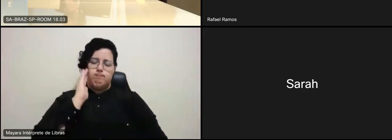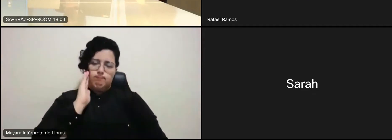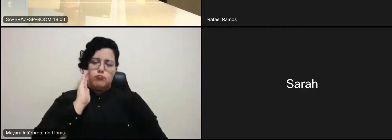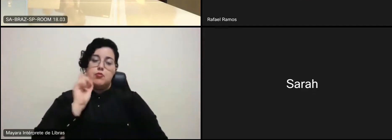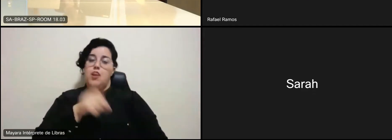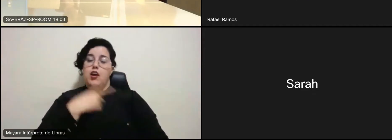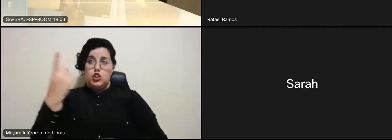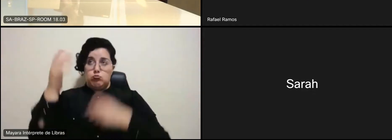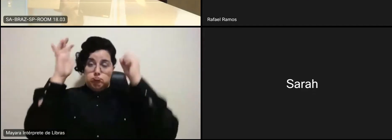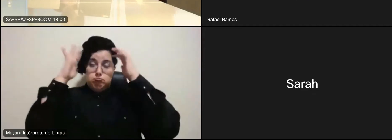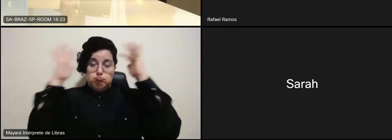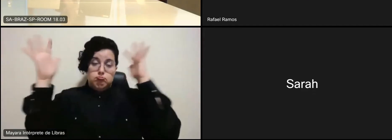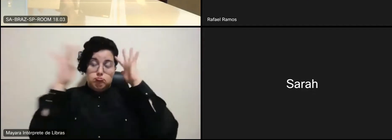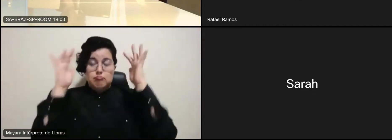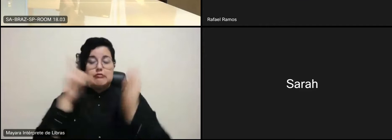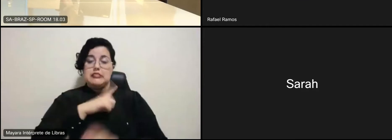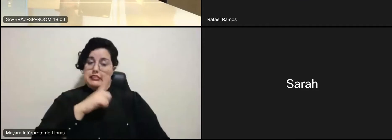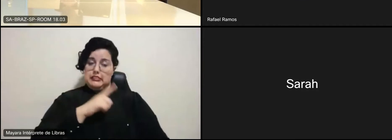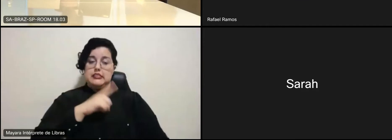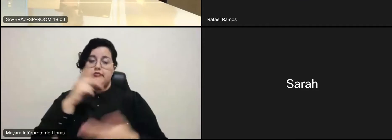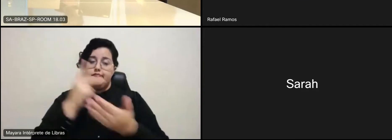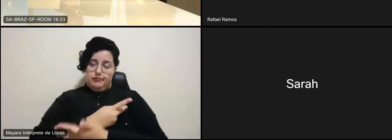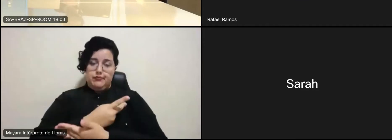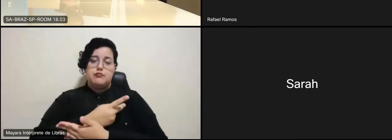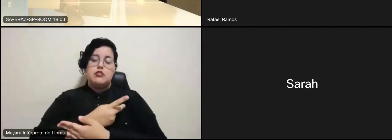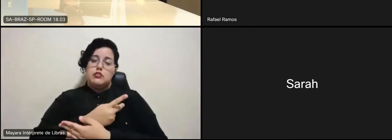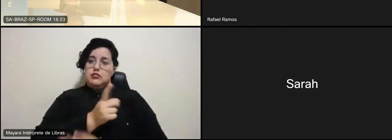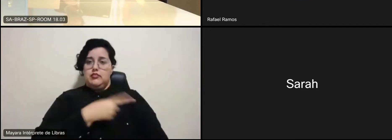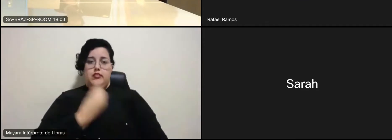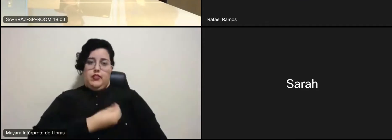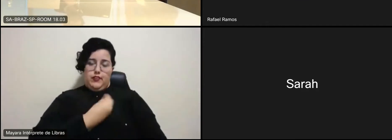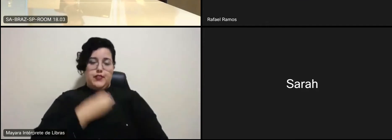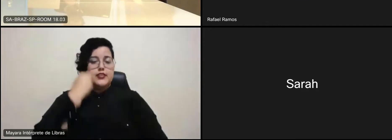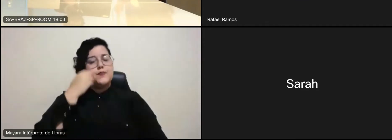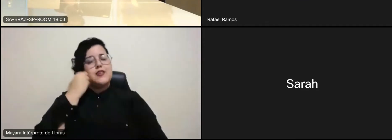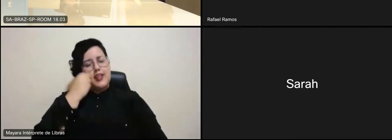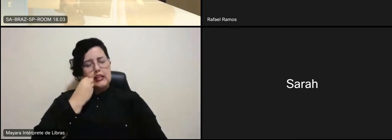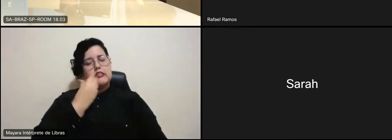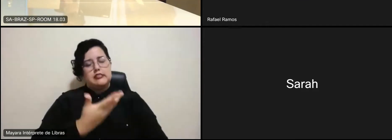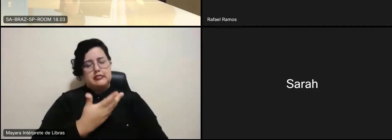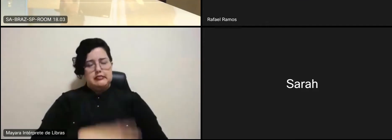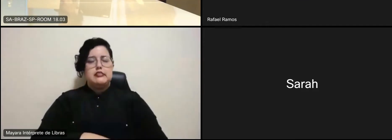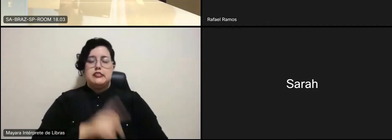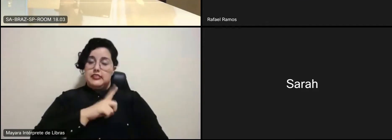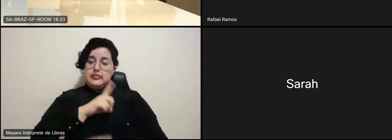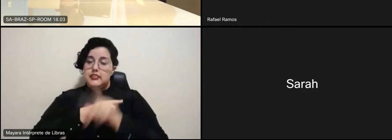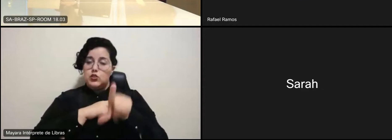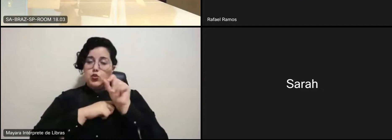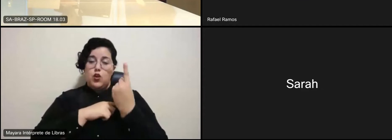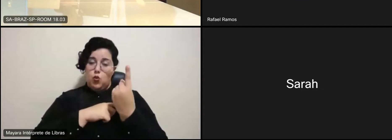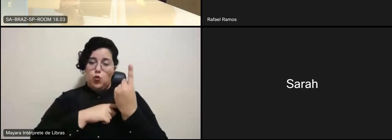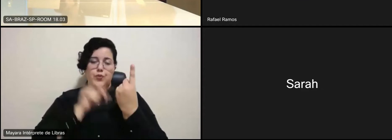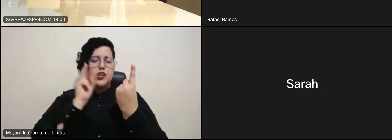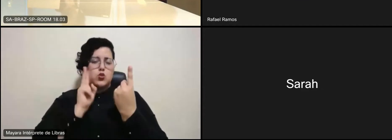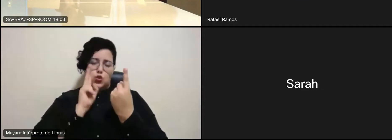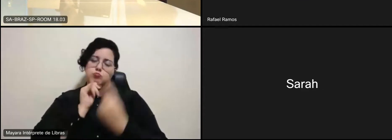cabeça, acho que diversas situações que a gente vive e dentro, Escolher. né, a gente tem que escolher uma,